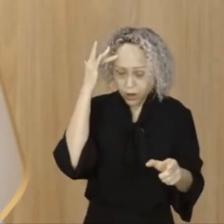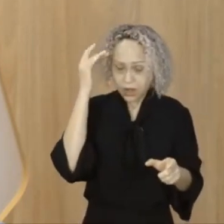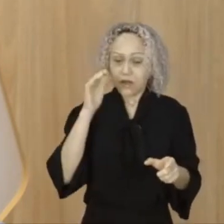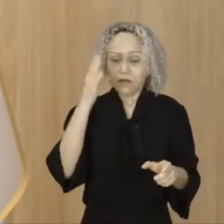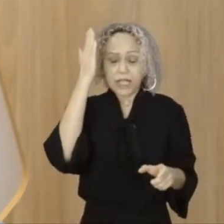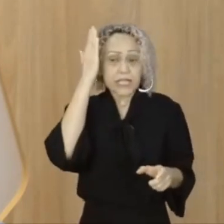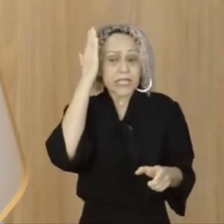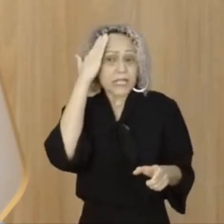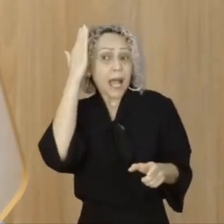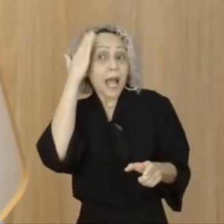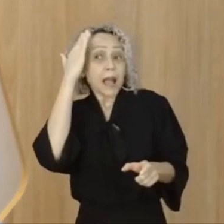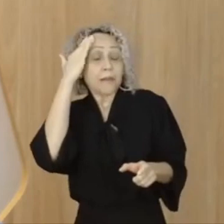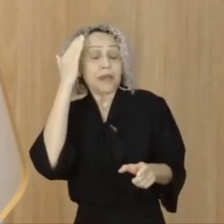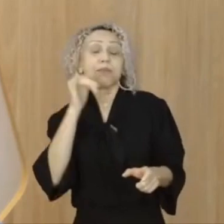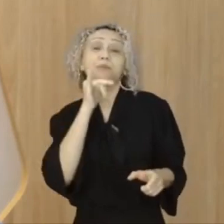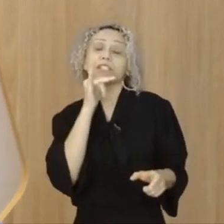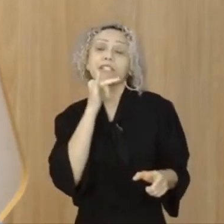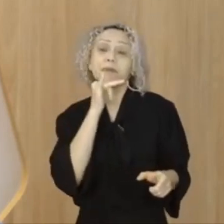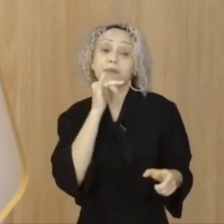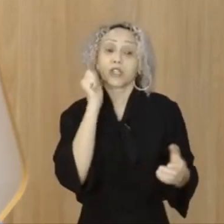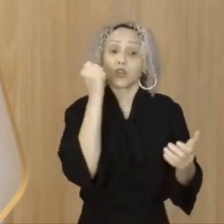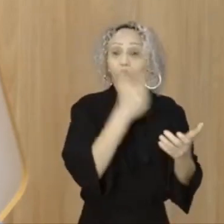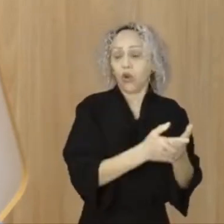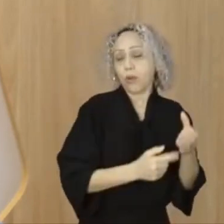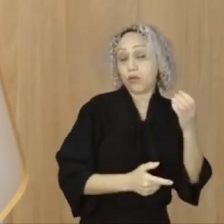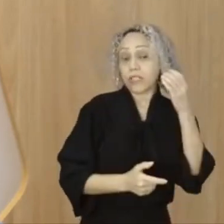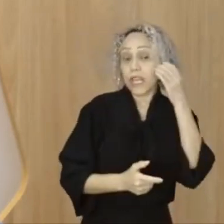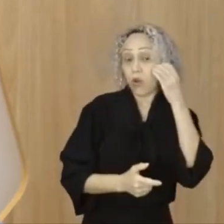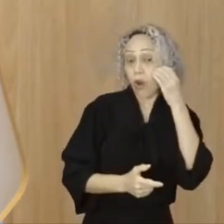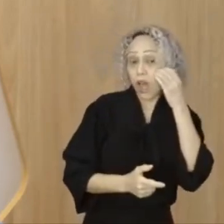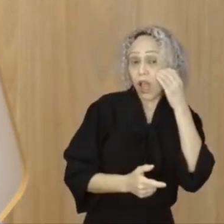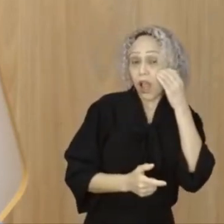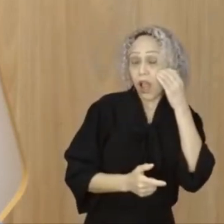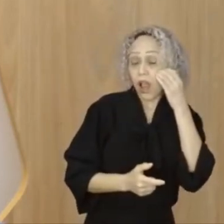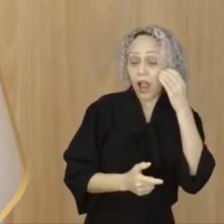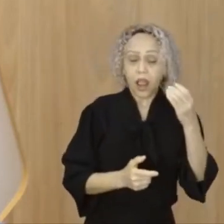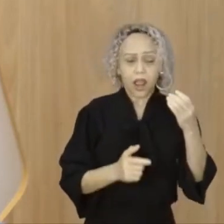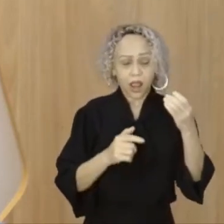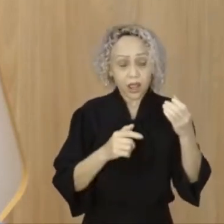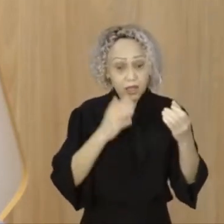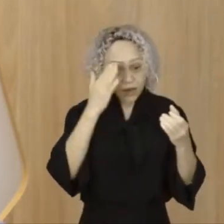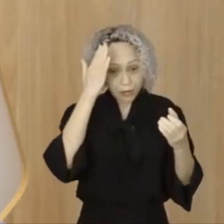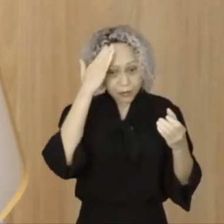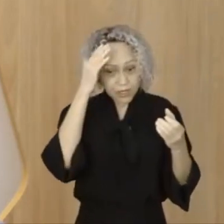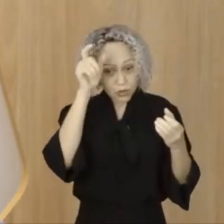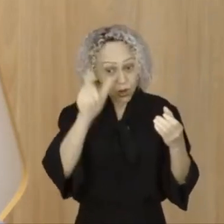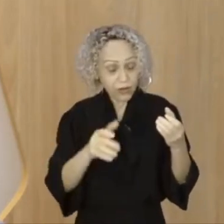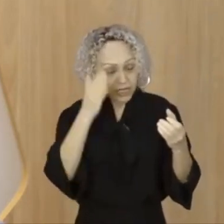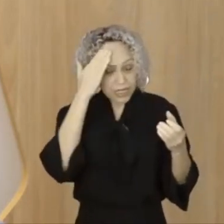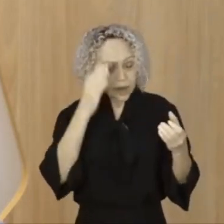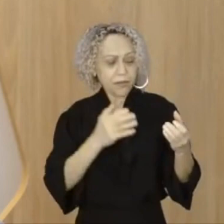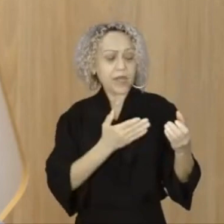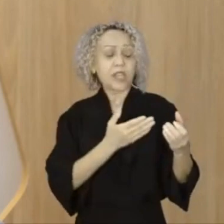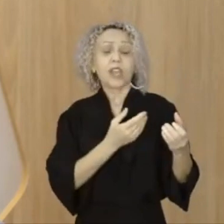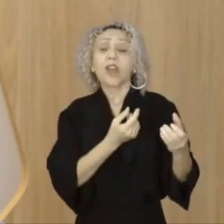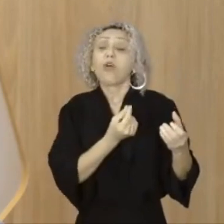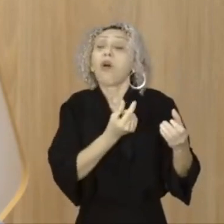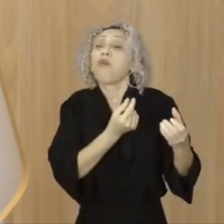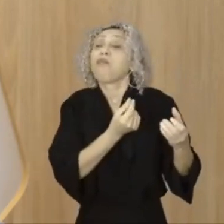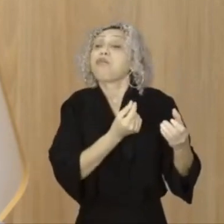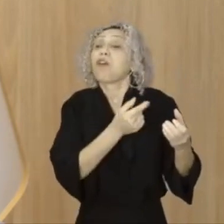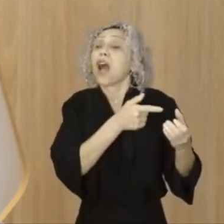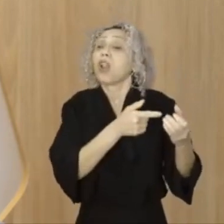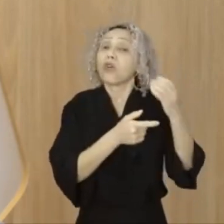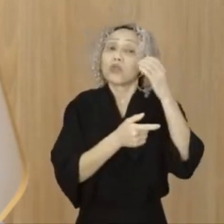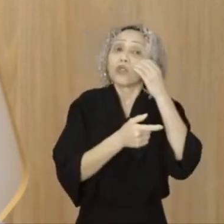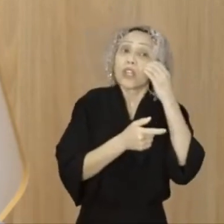comprar um celular, ele vai saber o preço do celular e qual que é o preço do imposto do celular. Quando ele comprar alimentos, ele vai saber o preço